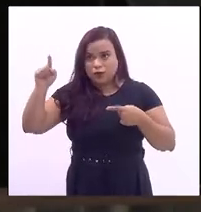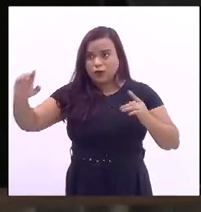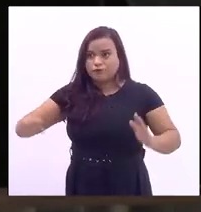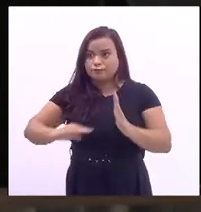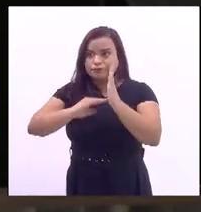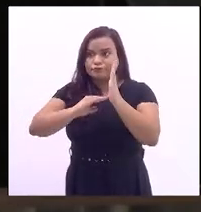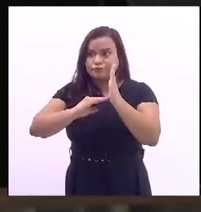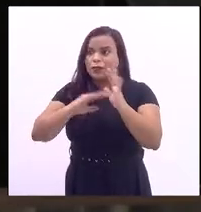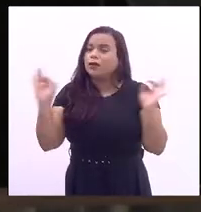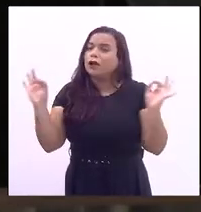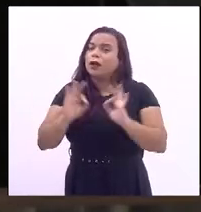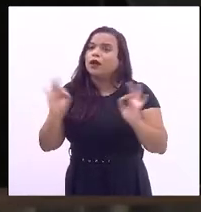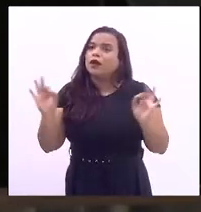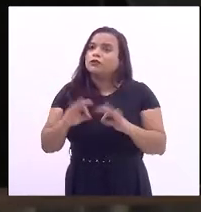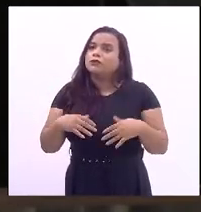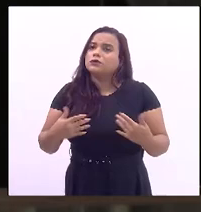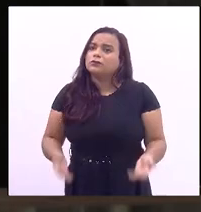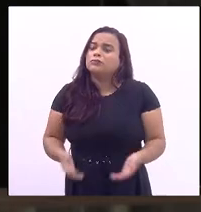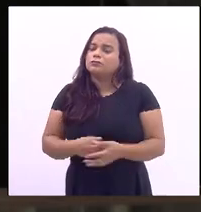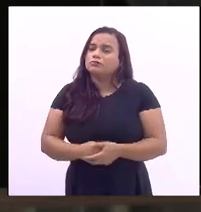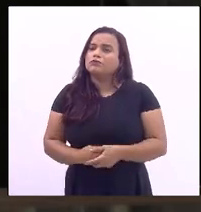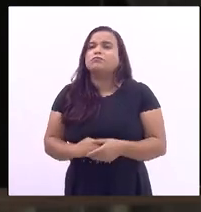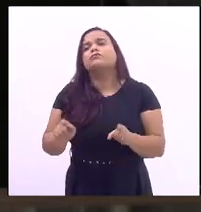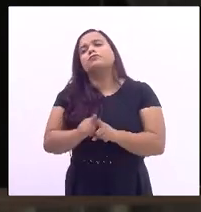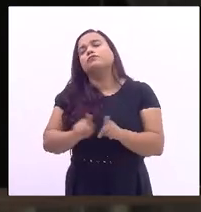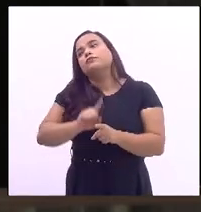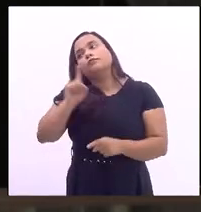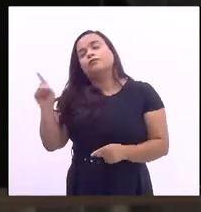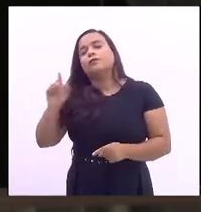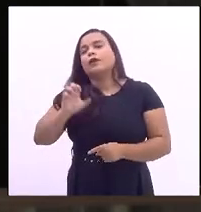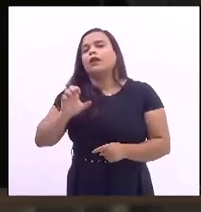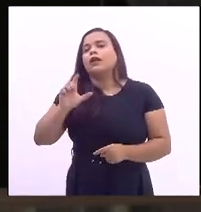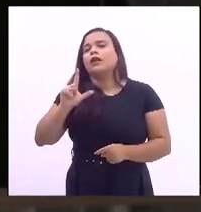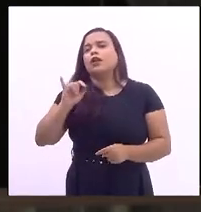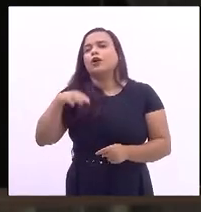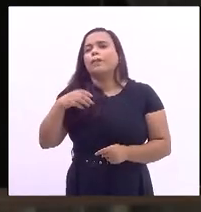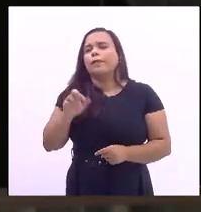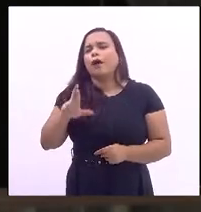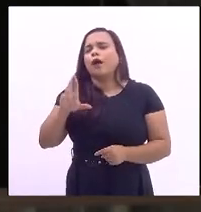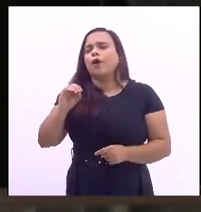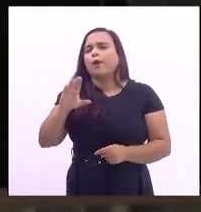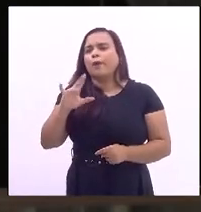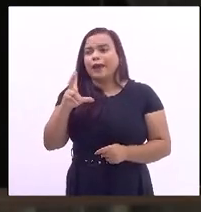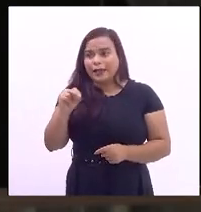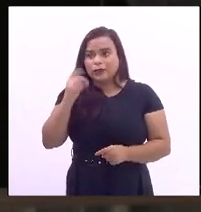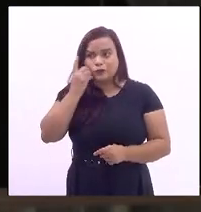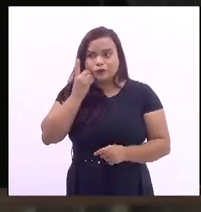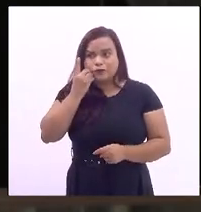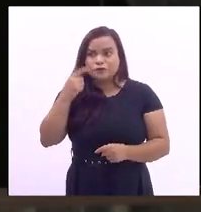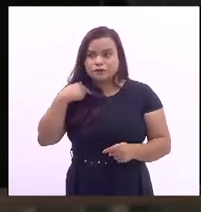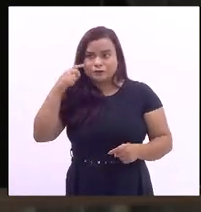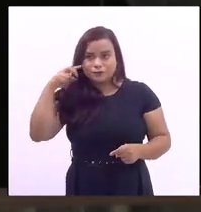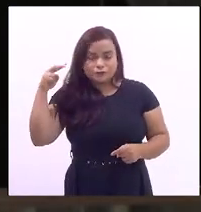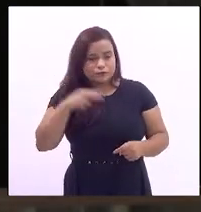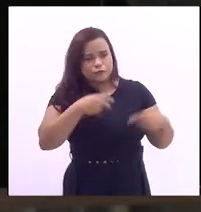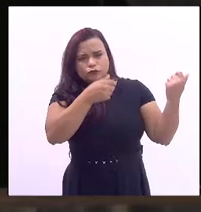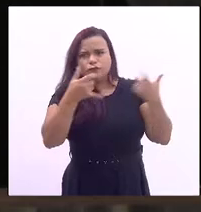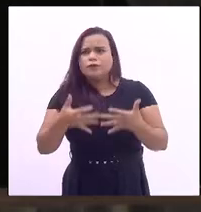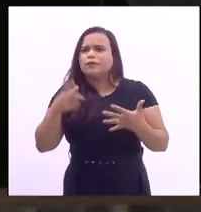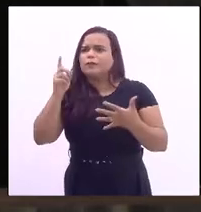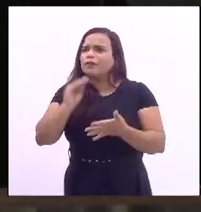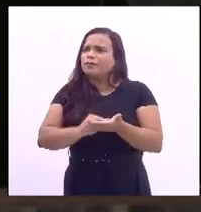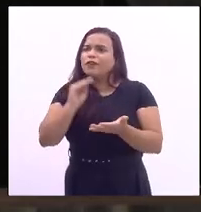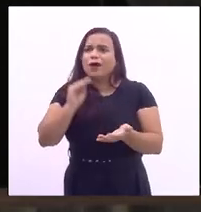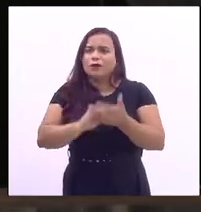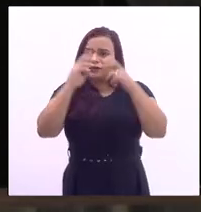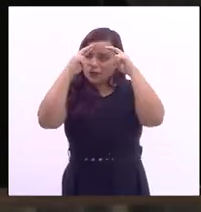e como bem colocou já aqui o deputado Aliomar Coelho o que se vê nesse projeto é um total desrespeito